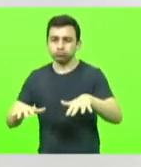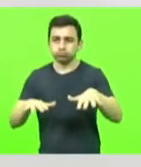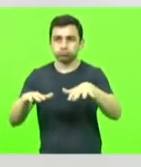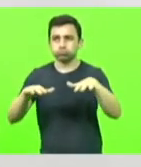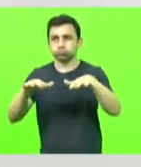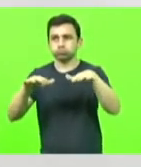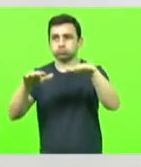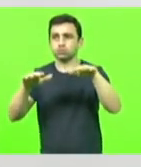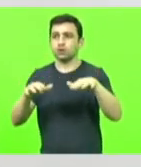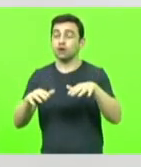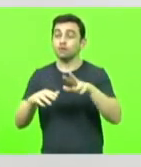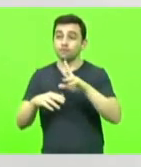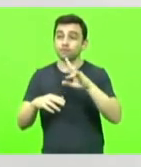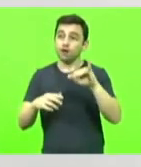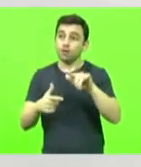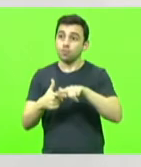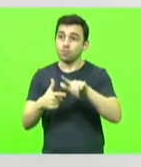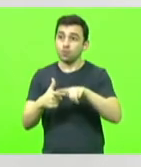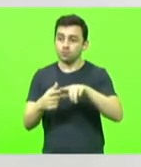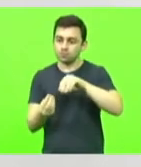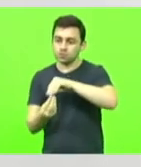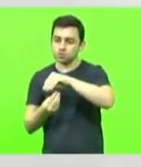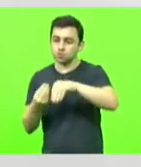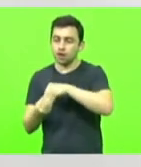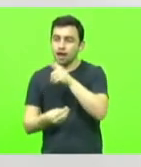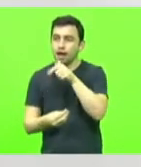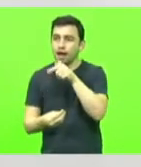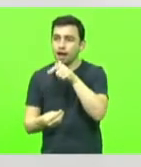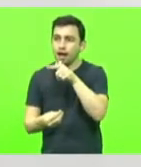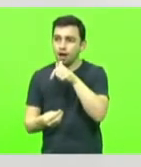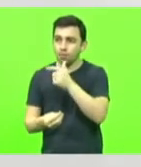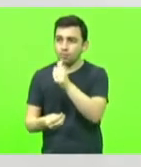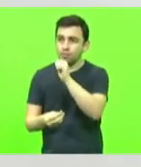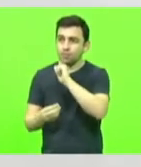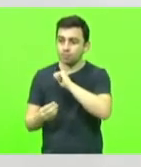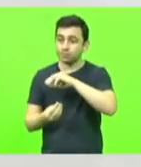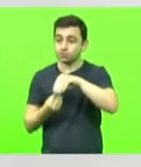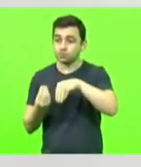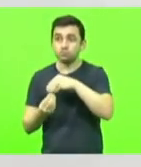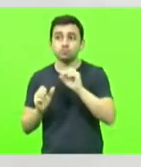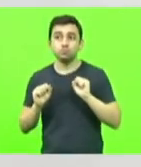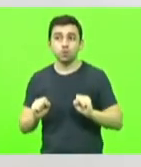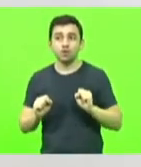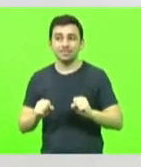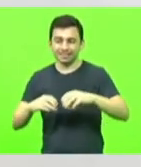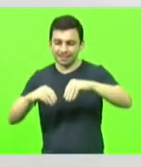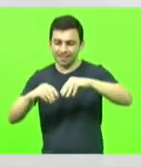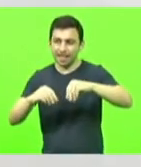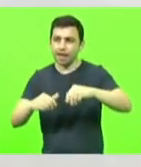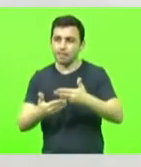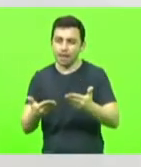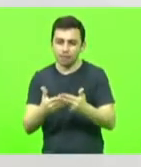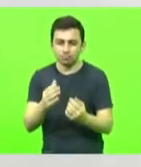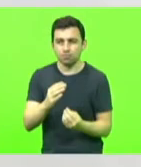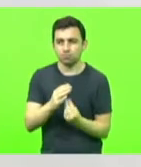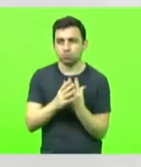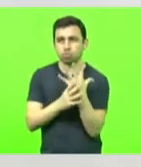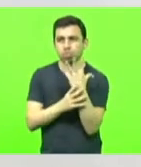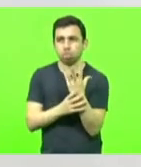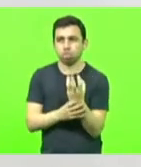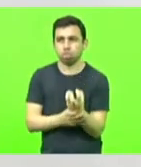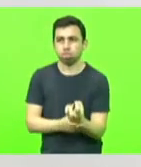ameaçam contaminar nossas reservas de água potável. Deixam terras improdutivas, ameaça flora e